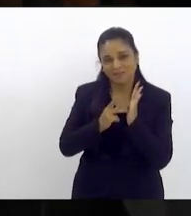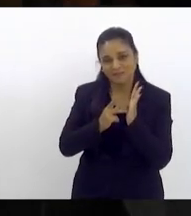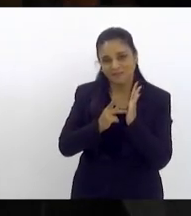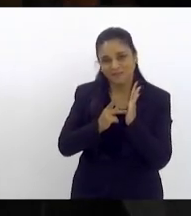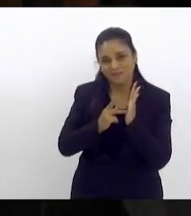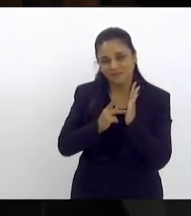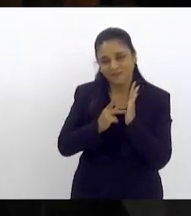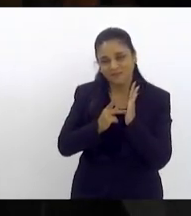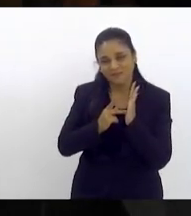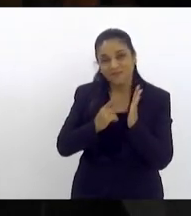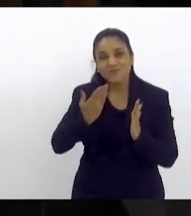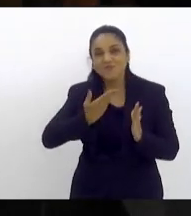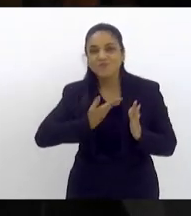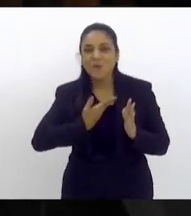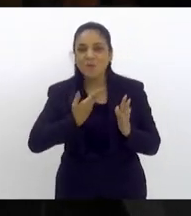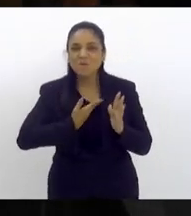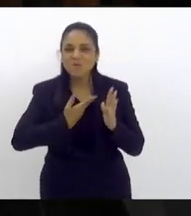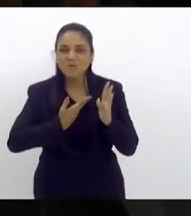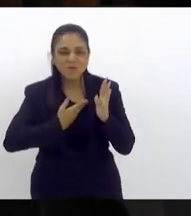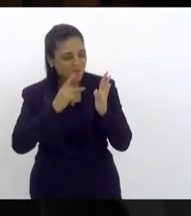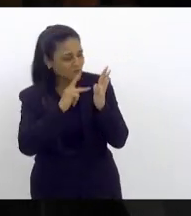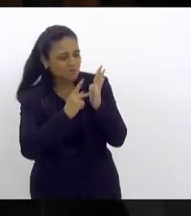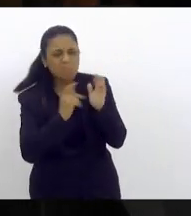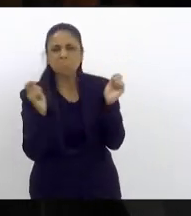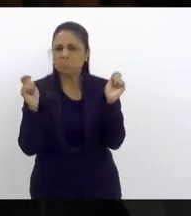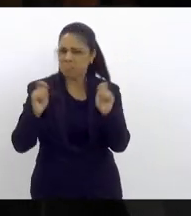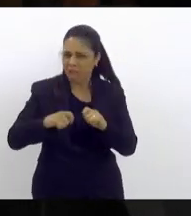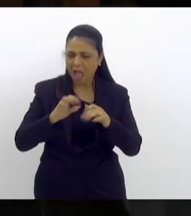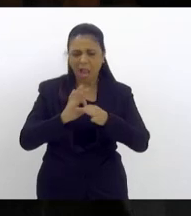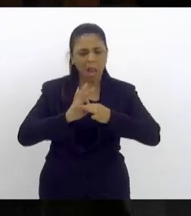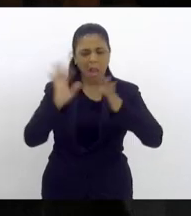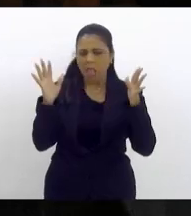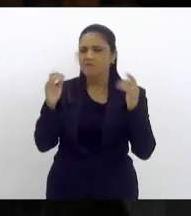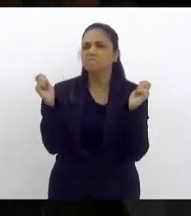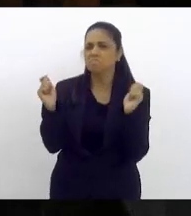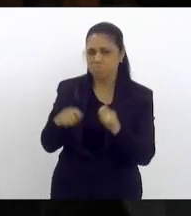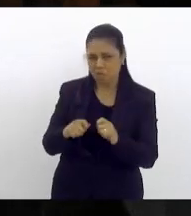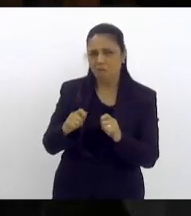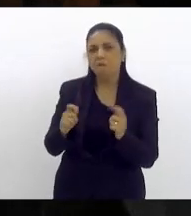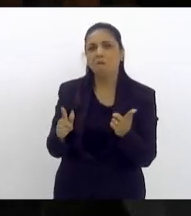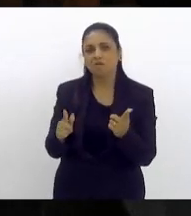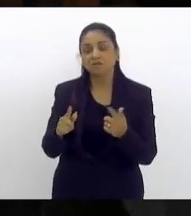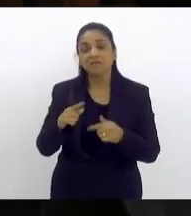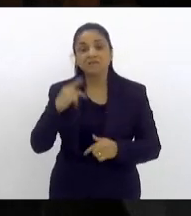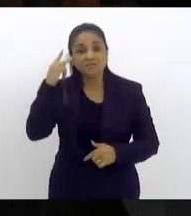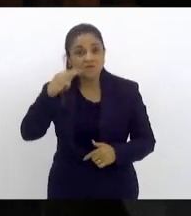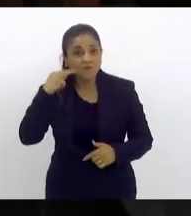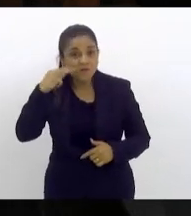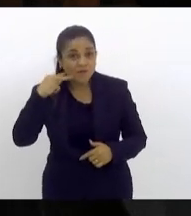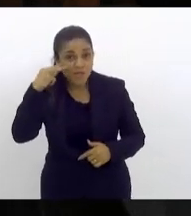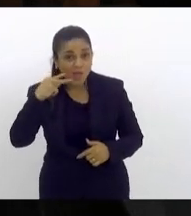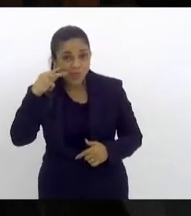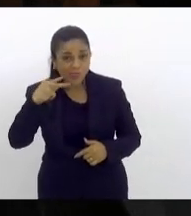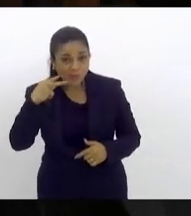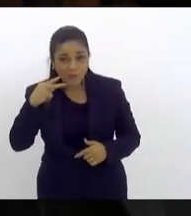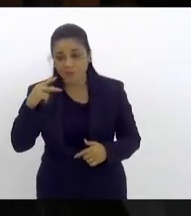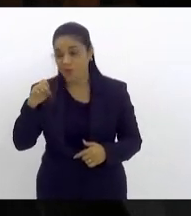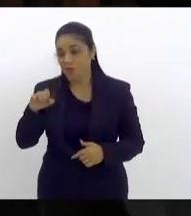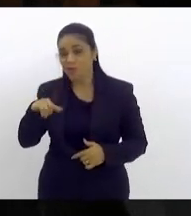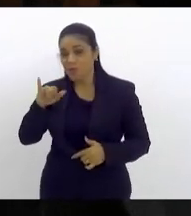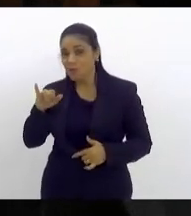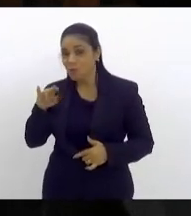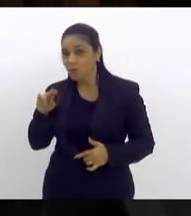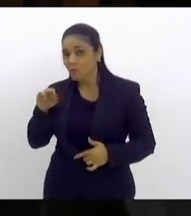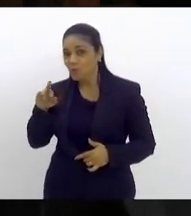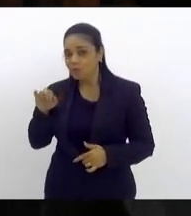os amiguinhos do sindicato podem tudo e aí sabe o que é que o então Vereador Yuri fez silêncio